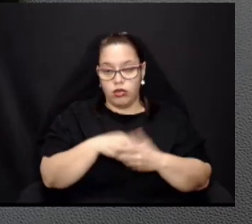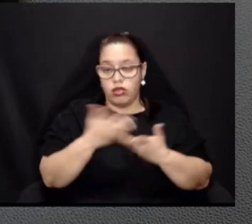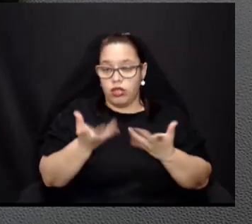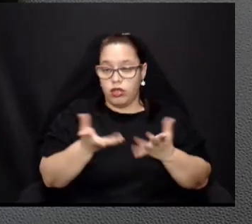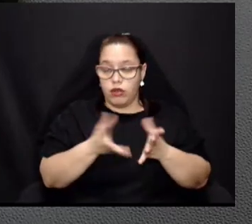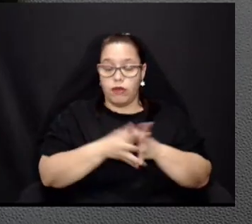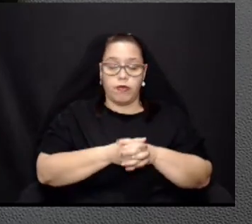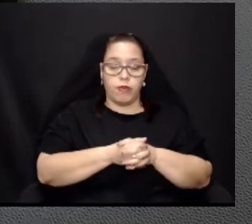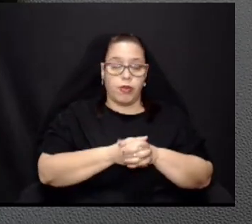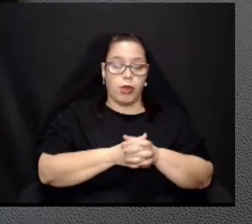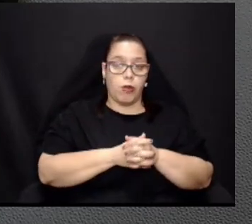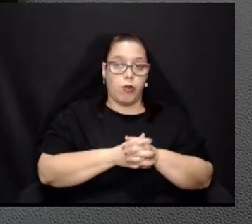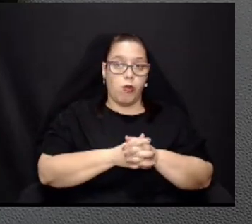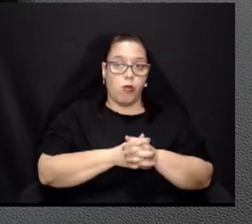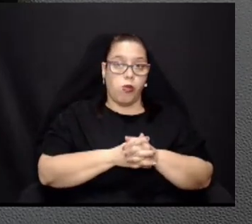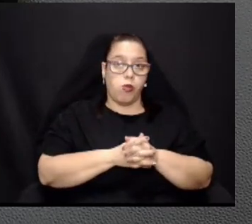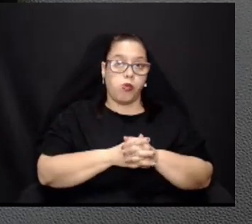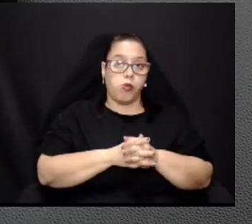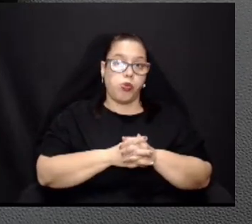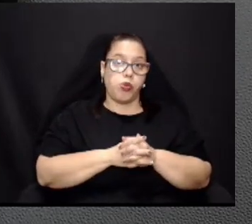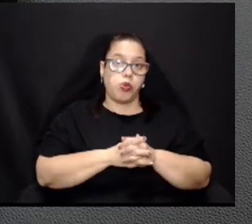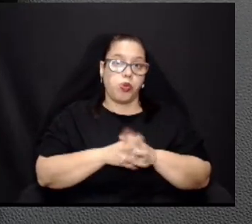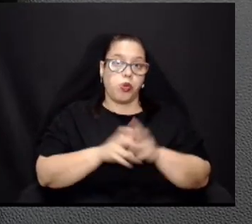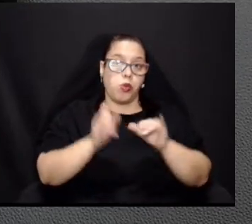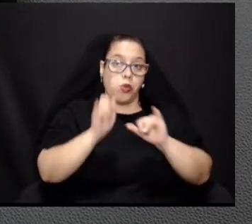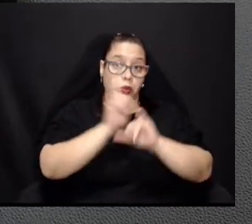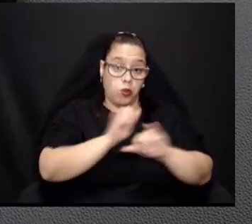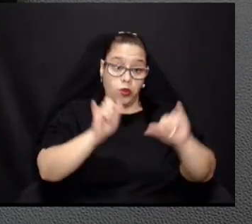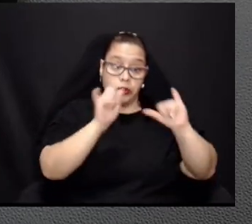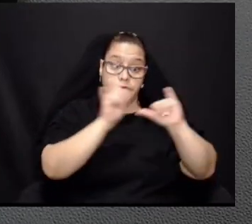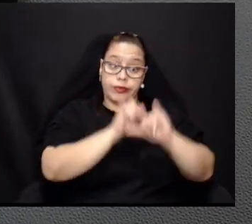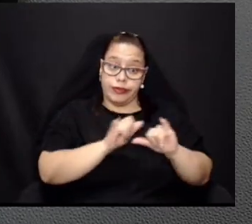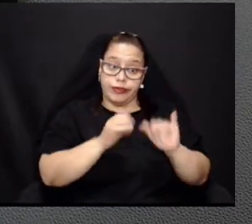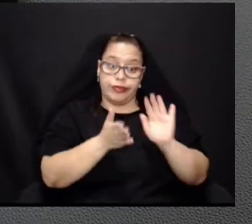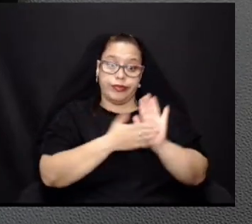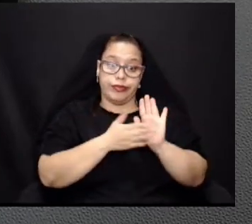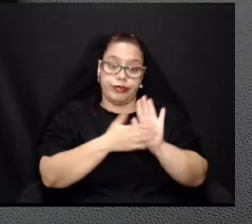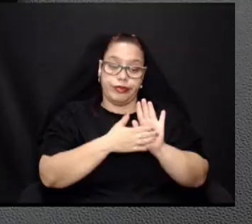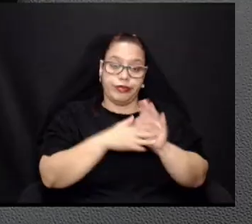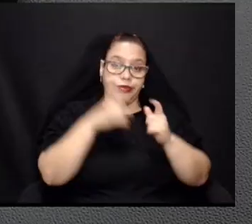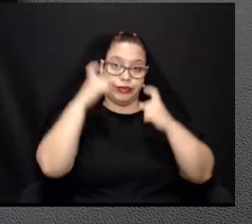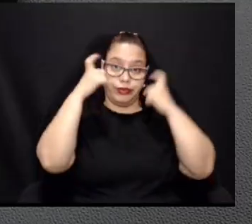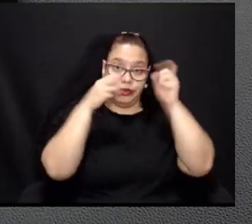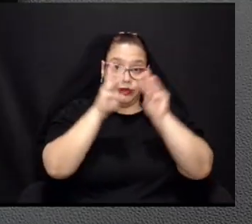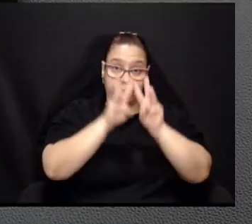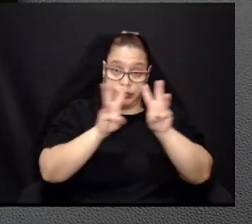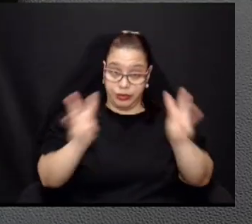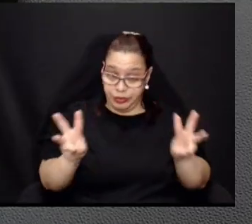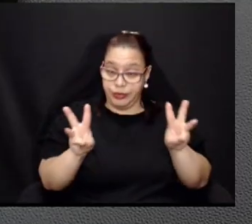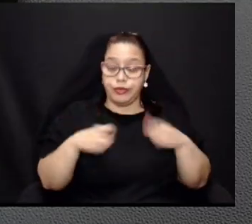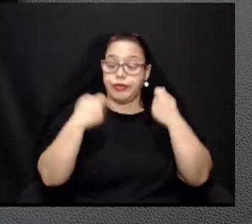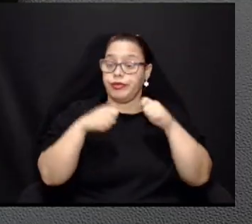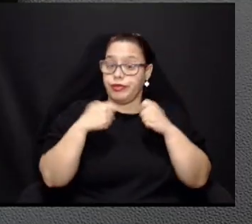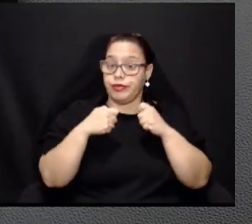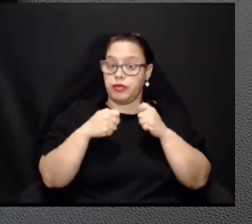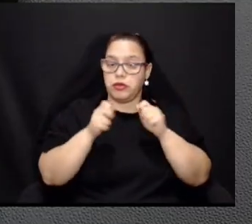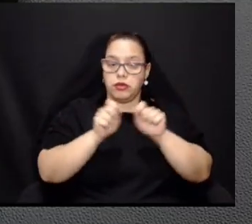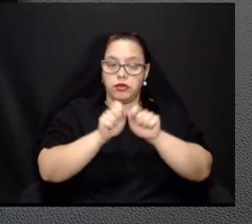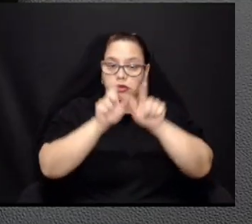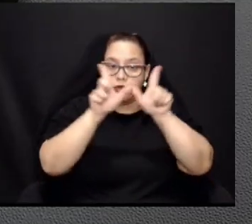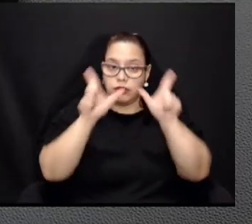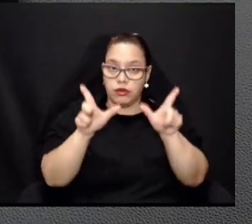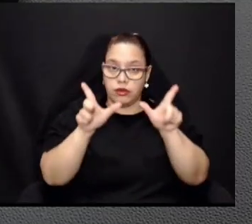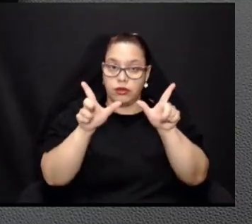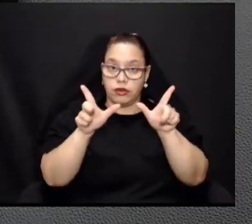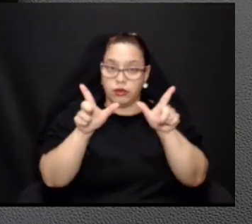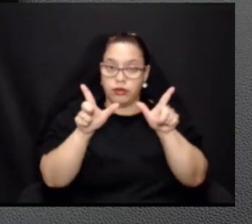as matérias, a gente tem que se preocupar. Enviamos as matérias no site, a gente precisa dar visibilidade a toda essa matéria